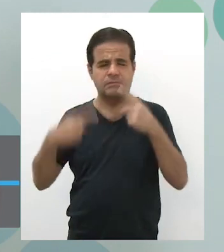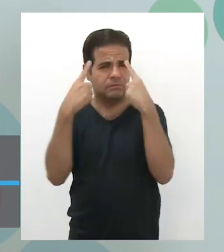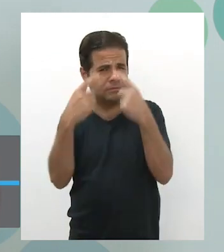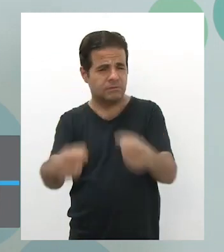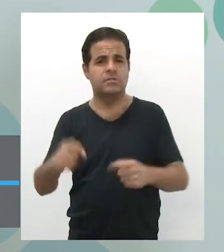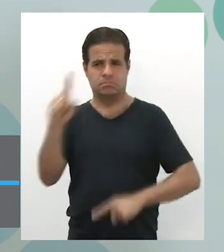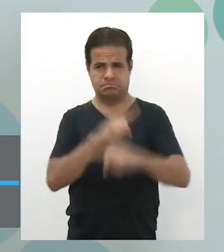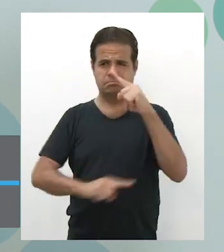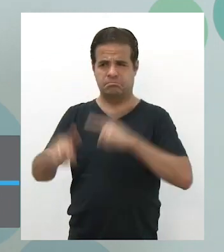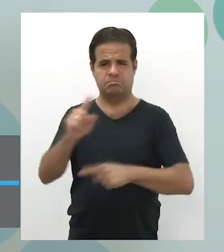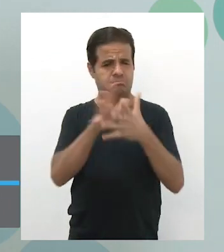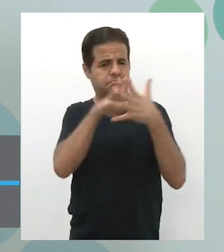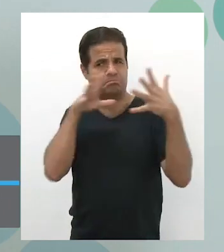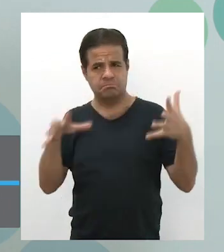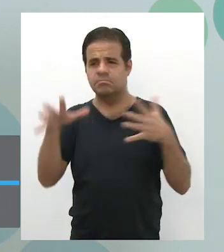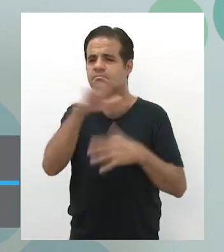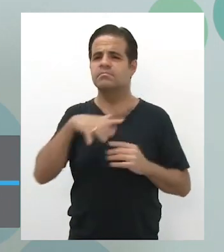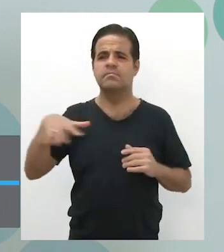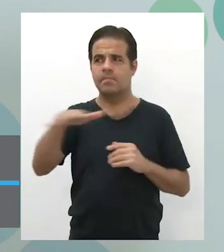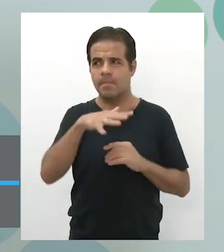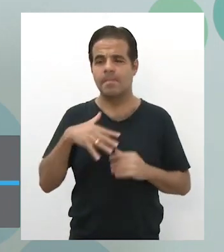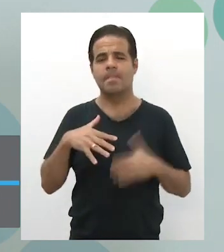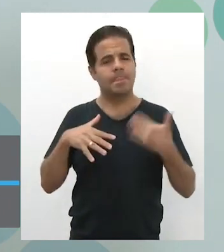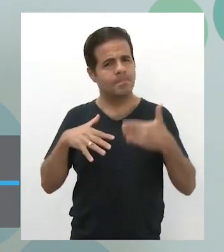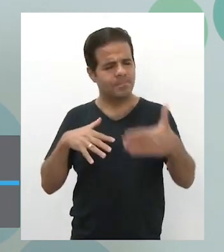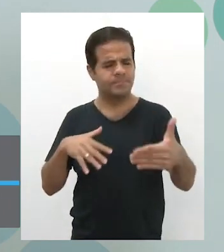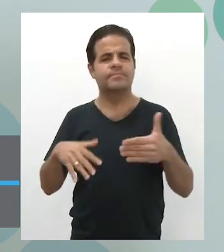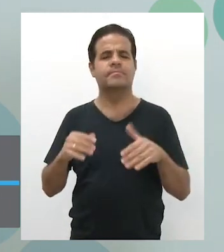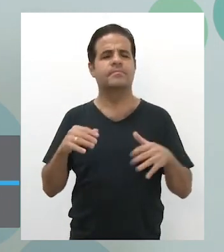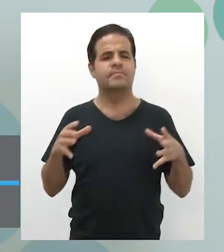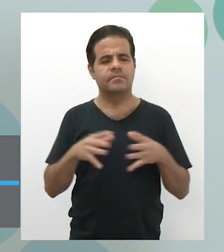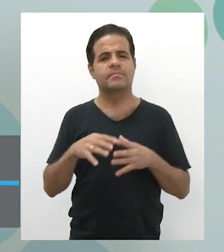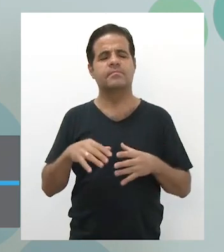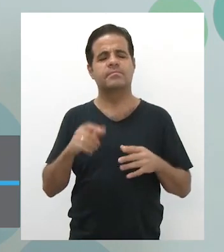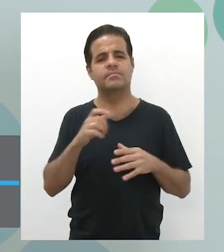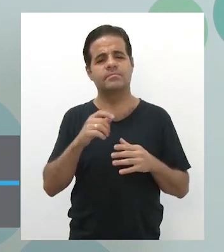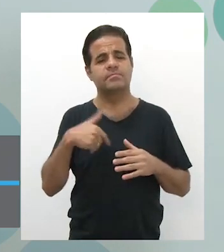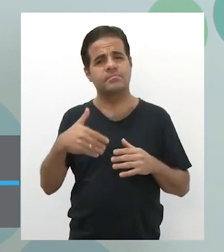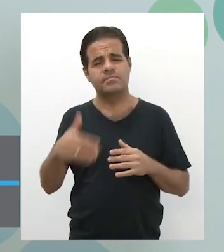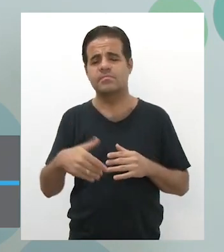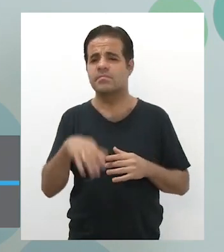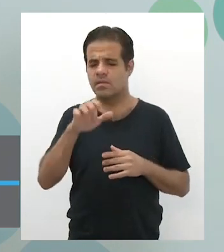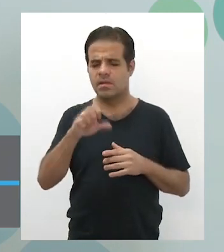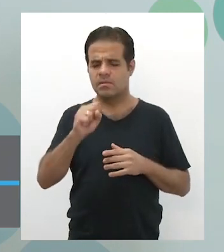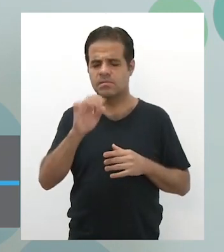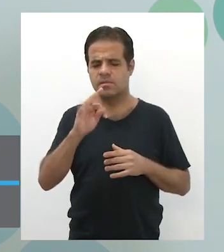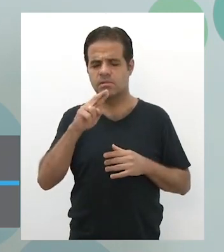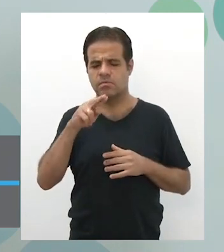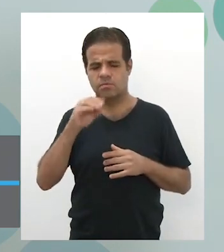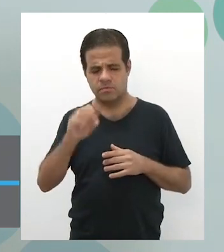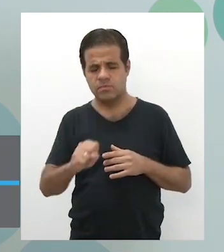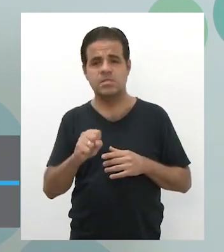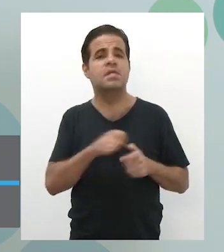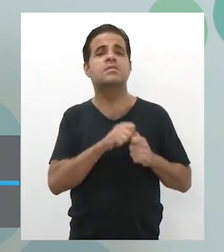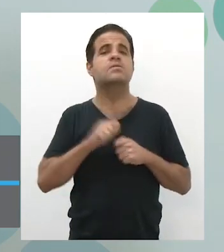eles dominaram a maior parte ali da península. E esses etruscos acabaram fazendo com que